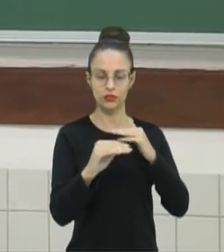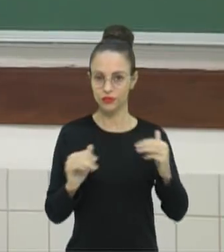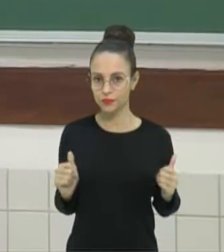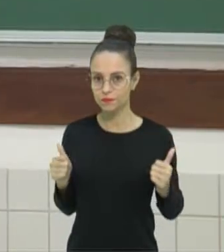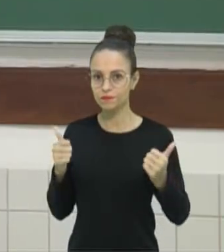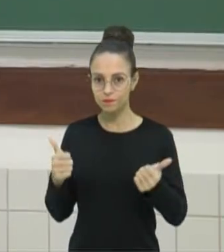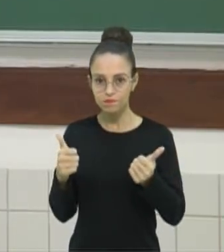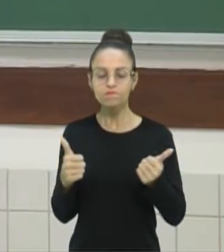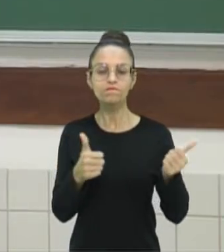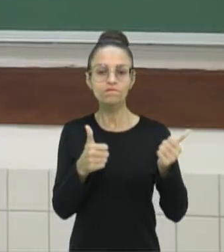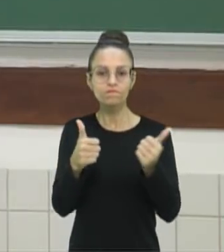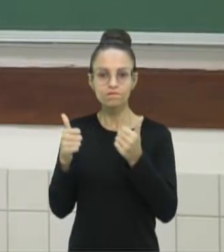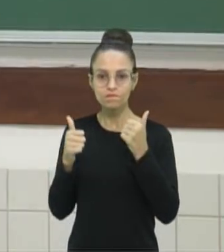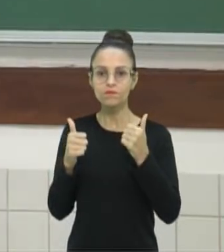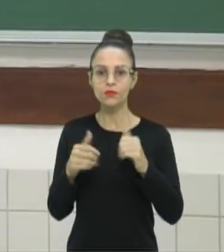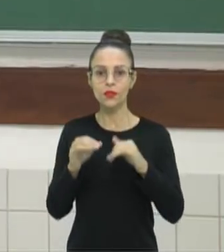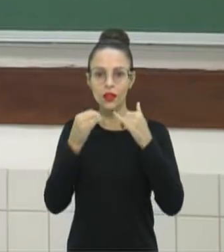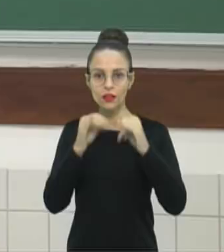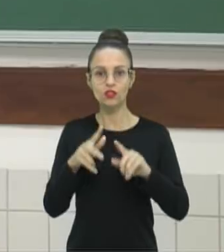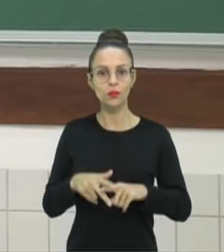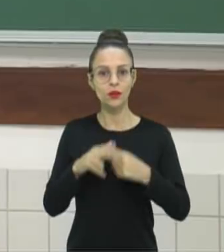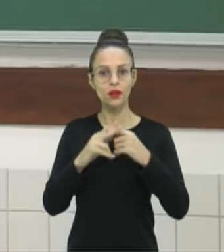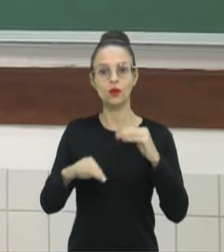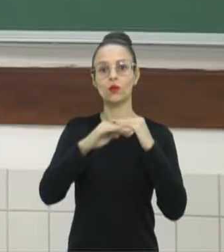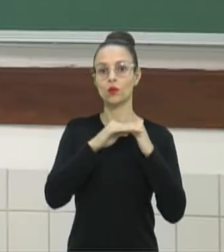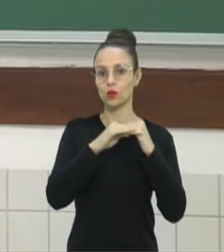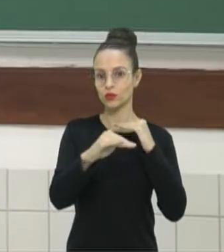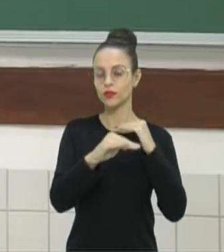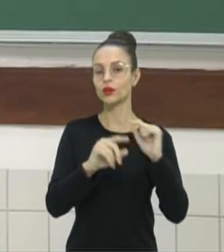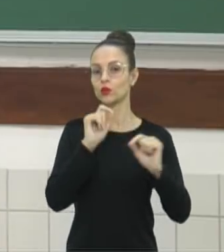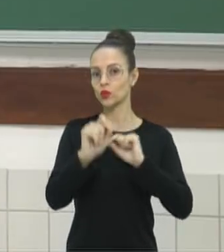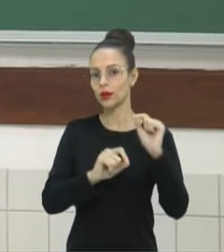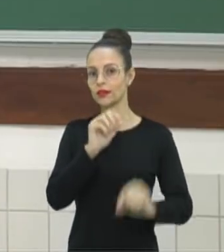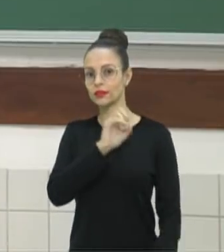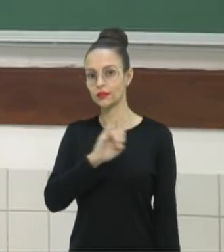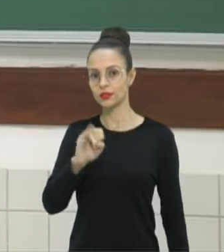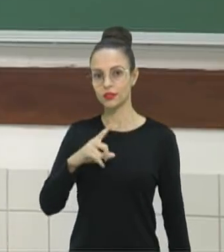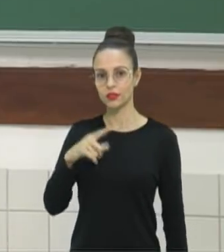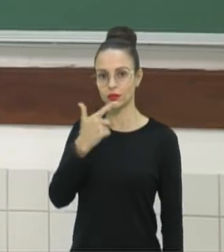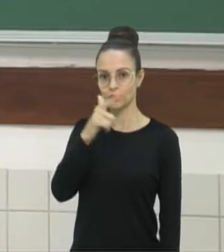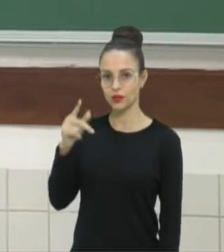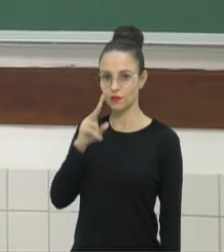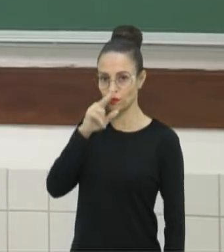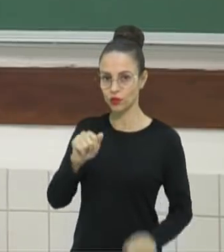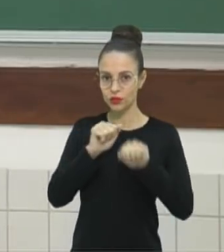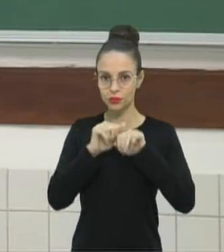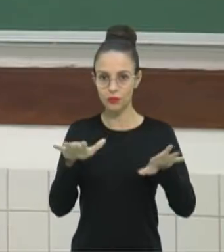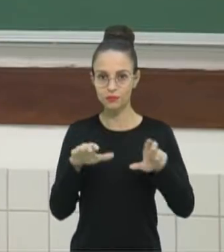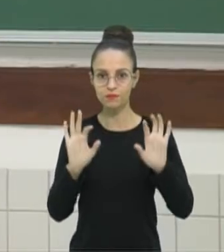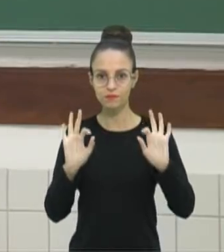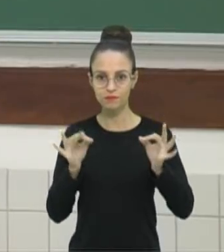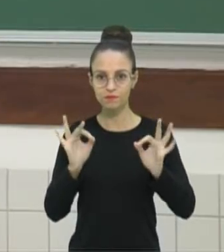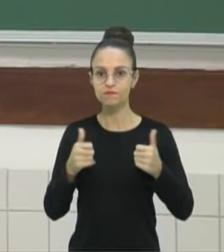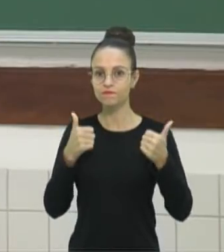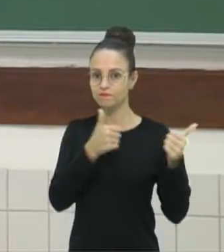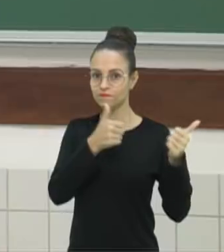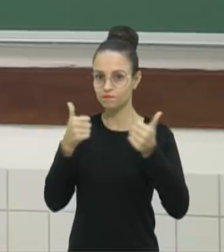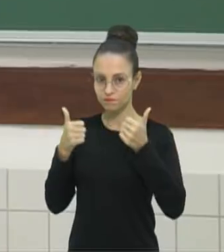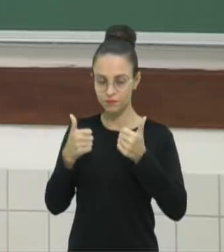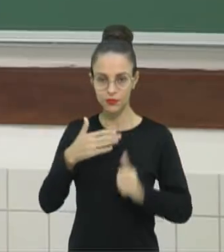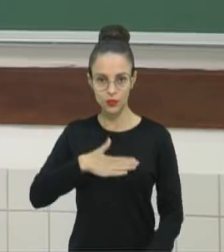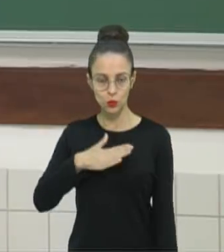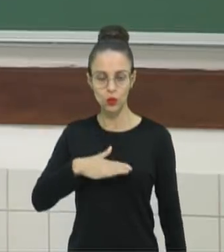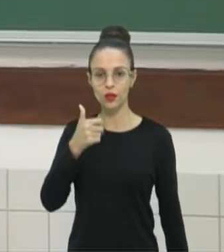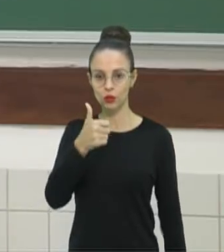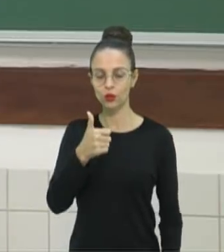queridos. Beleza? A energia mecânica, nesse caso, é conservada desde que não haja forças dissipativas nessa situação. Beleza?